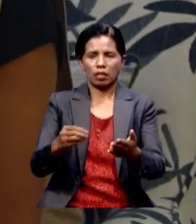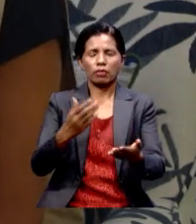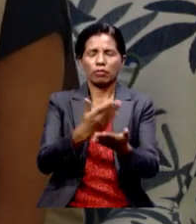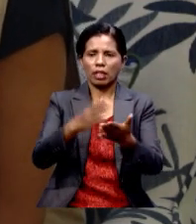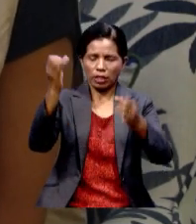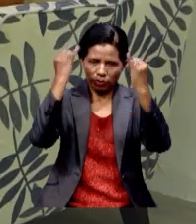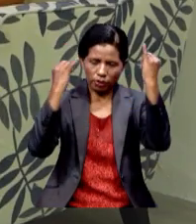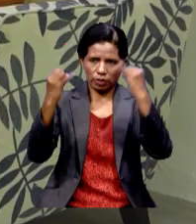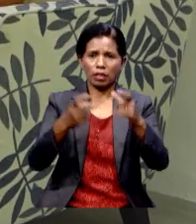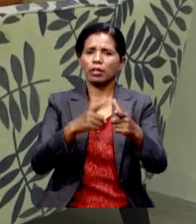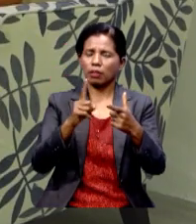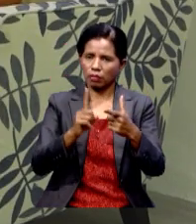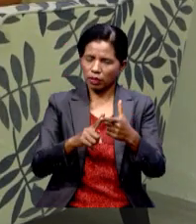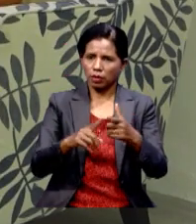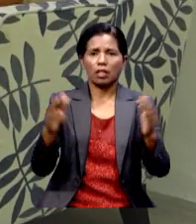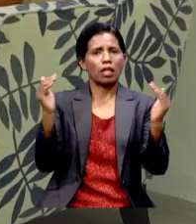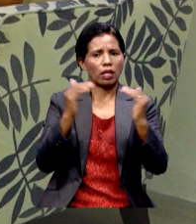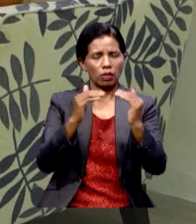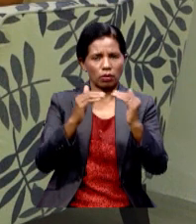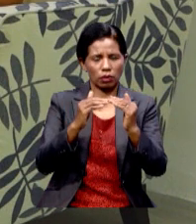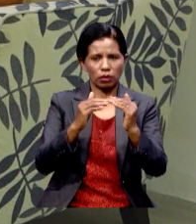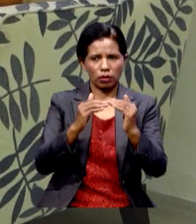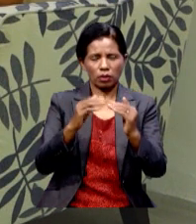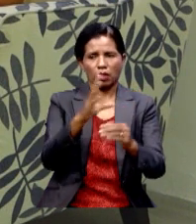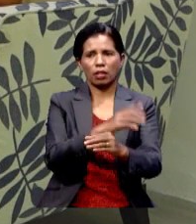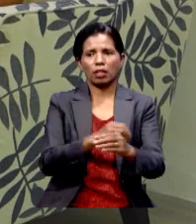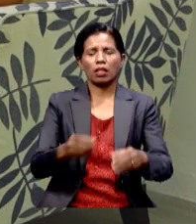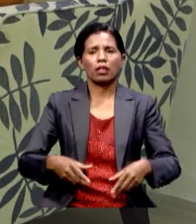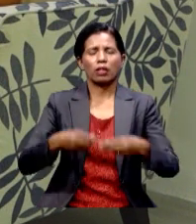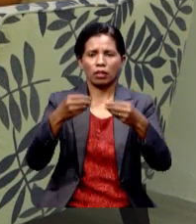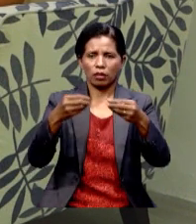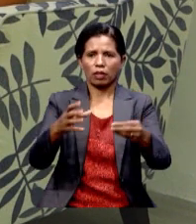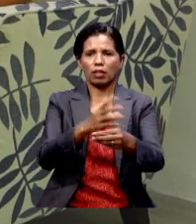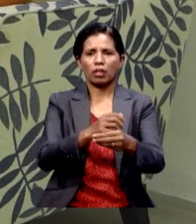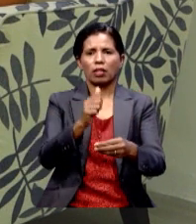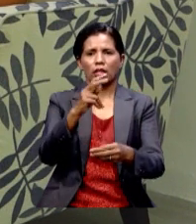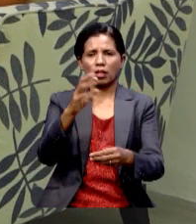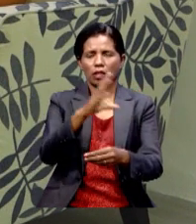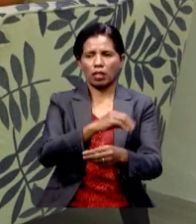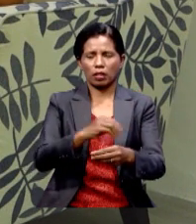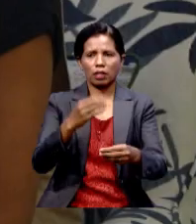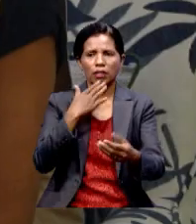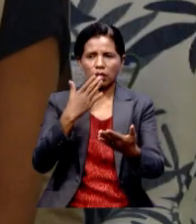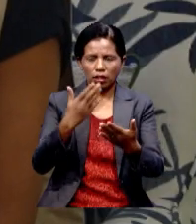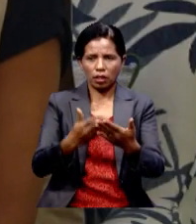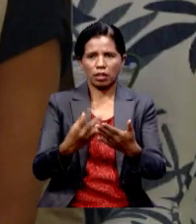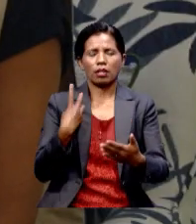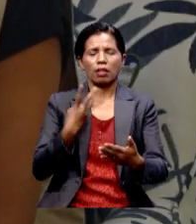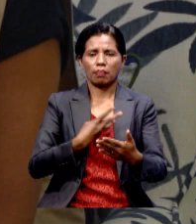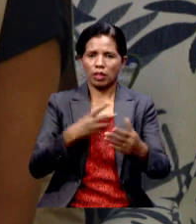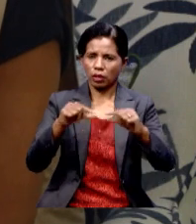sensibilização. Depois tive encontros muito bons e tenho que agradecer a amabilidade com que me receberam a mim e a minha